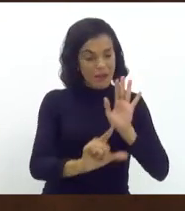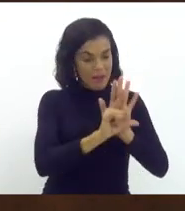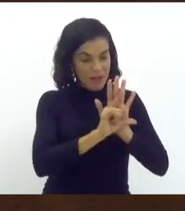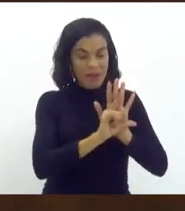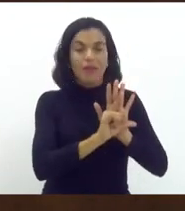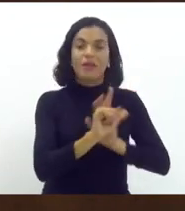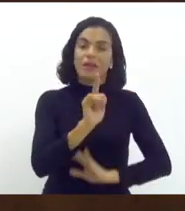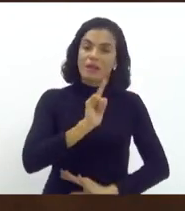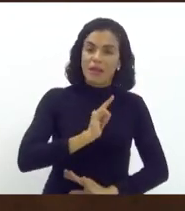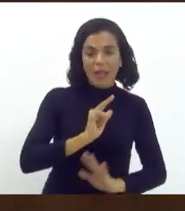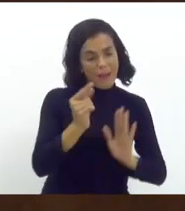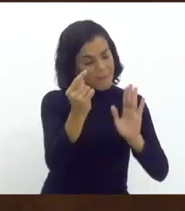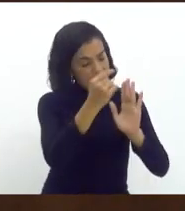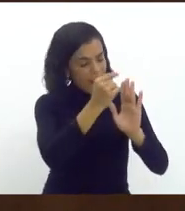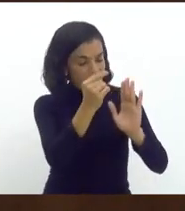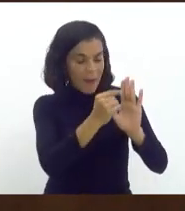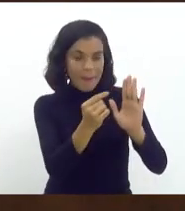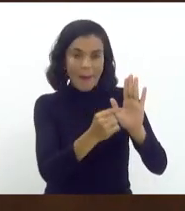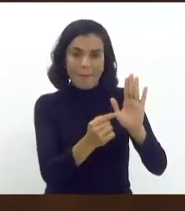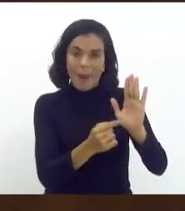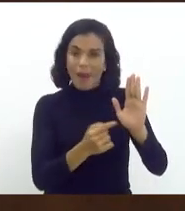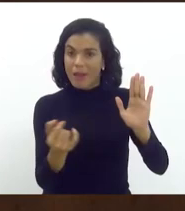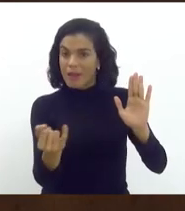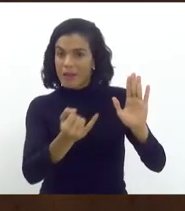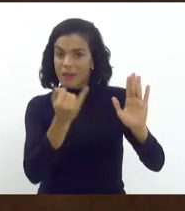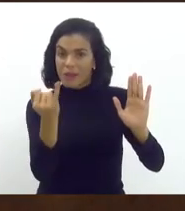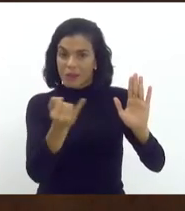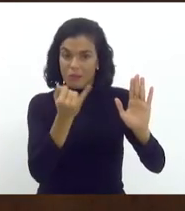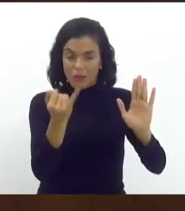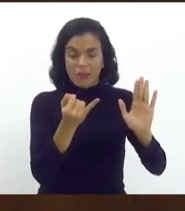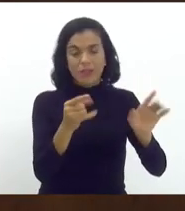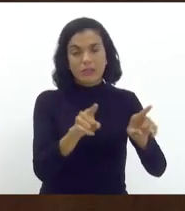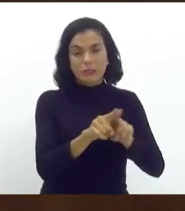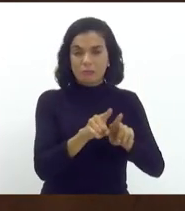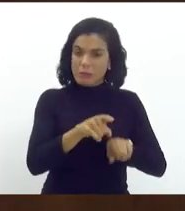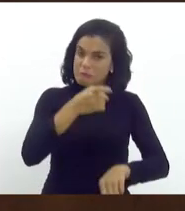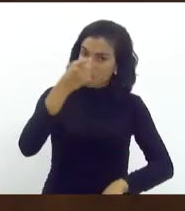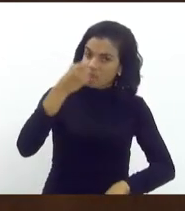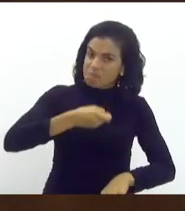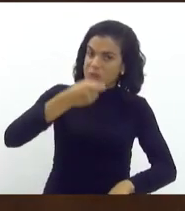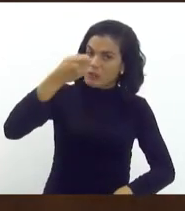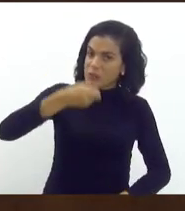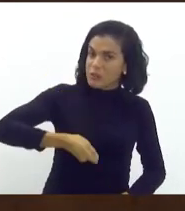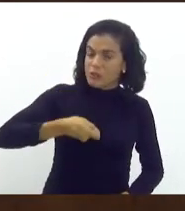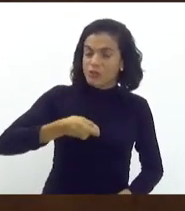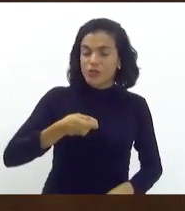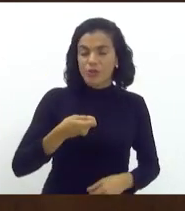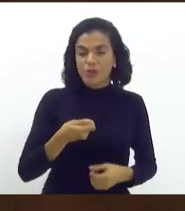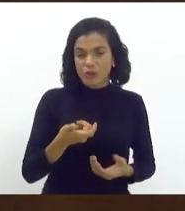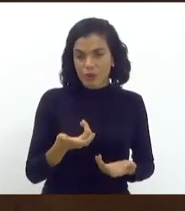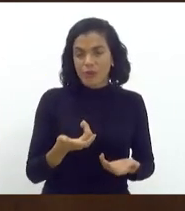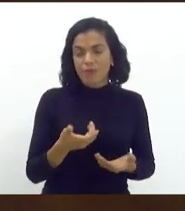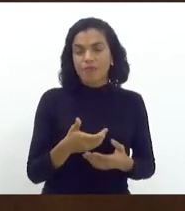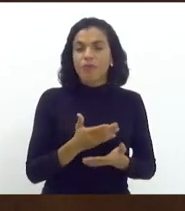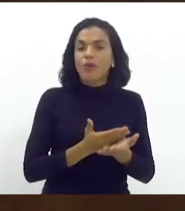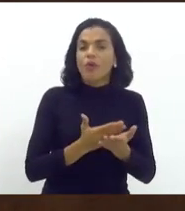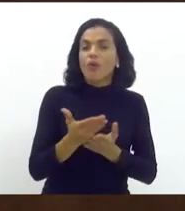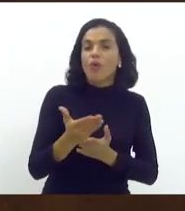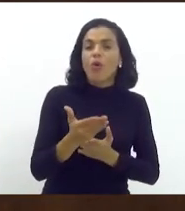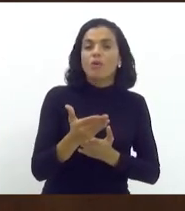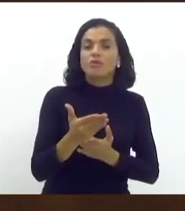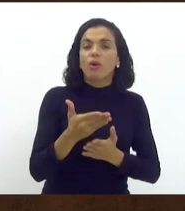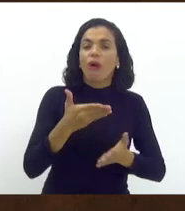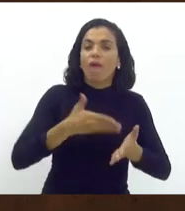tem parâmetros tão importante tão tão rígidos que começou a